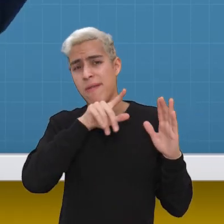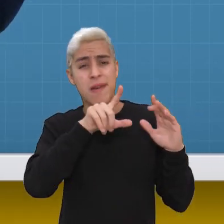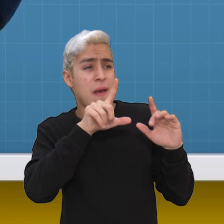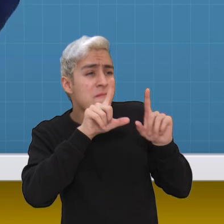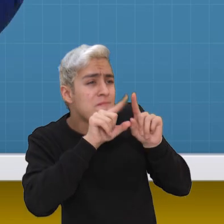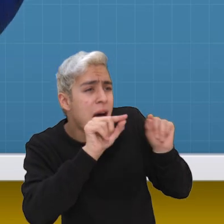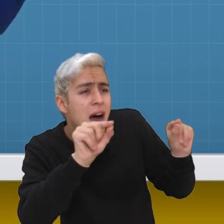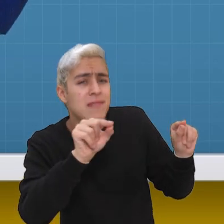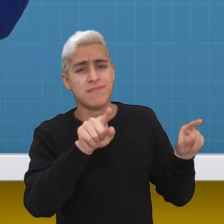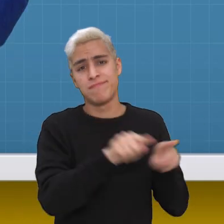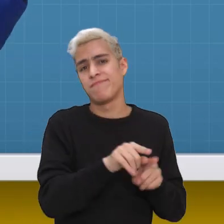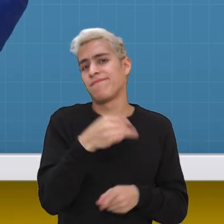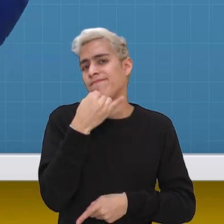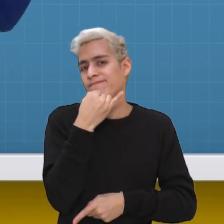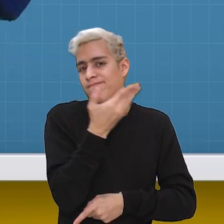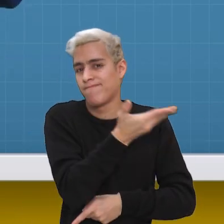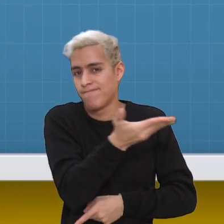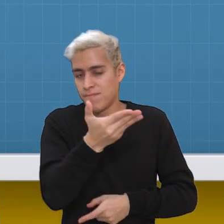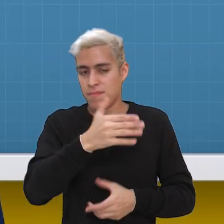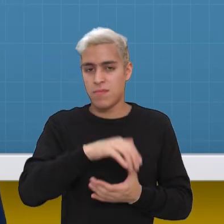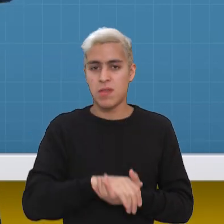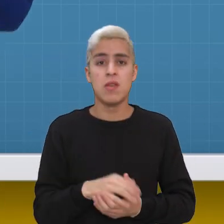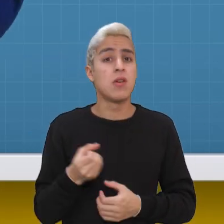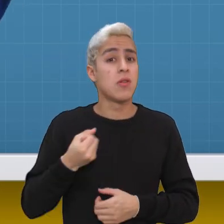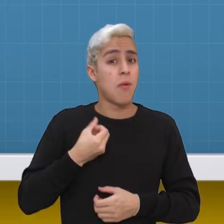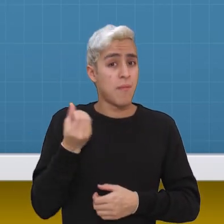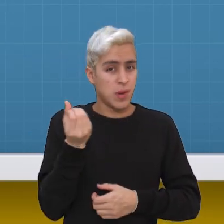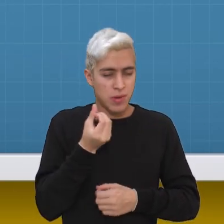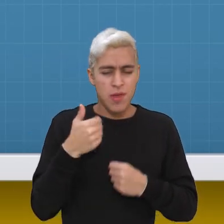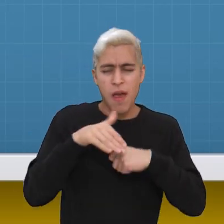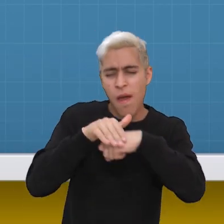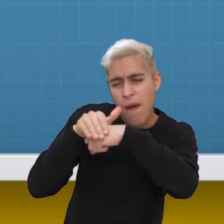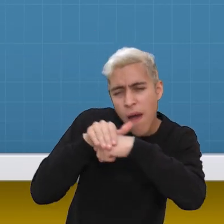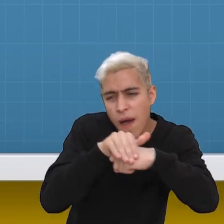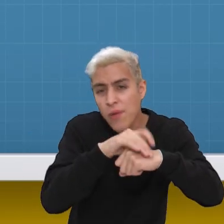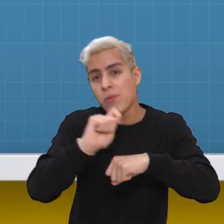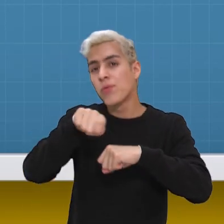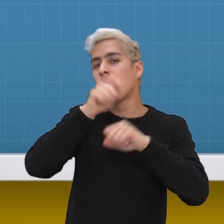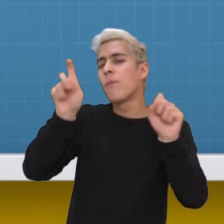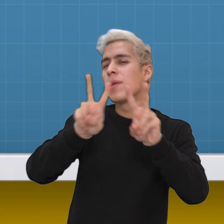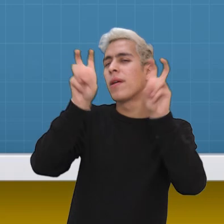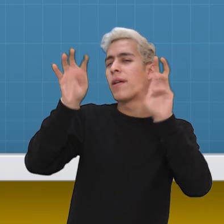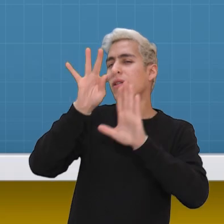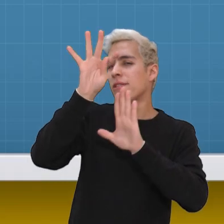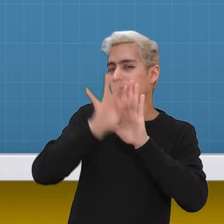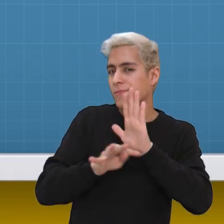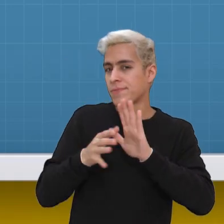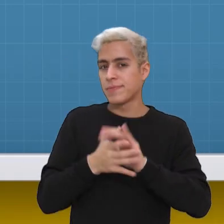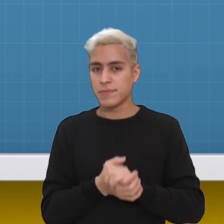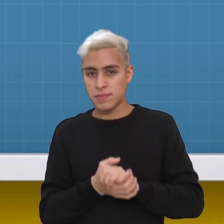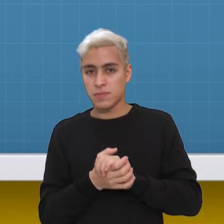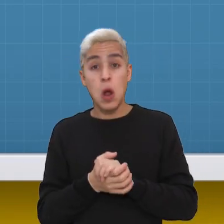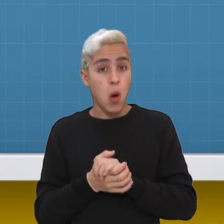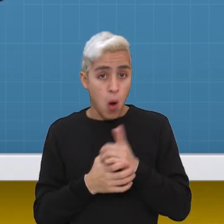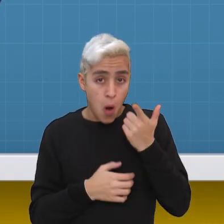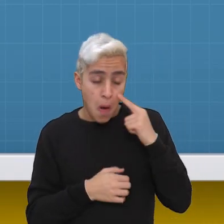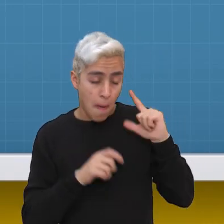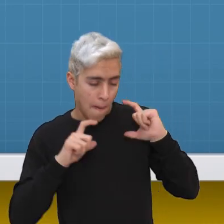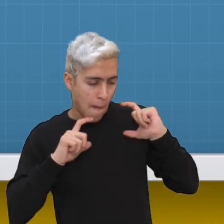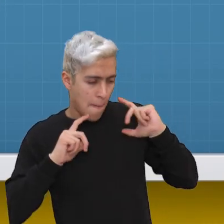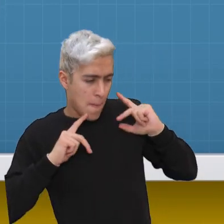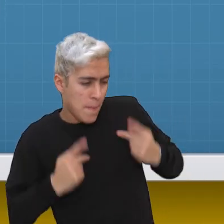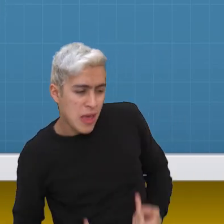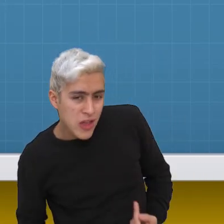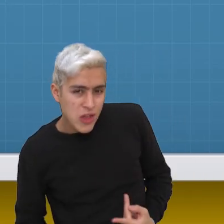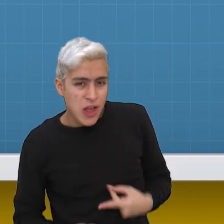os pássaros também, né? Número 6, conversando um pouquinho sobre o nosso texto. O ser humano